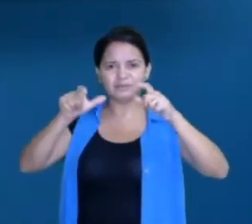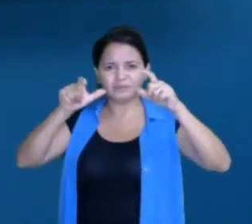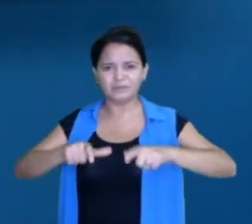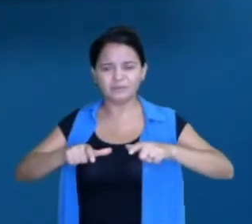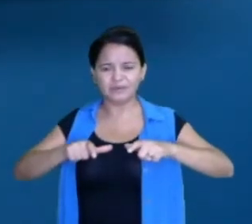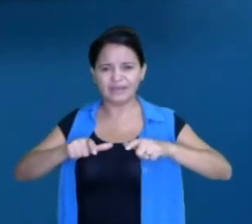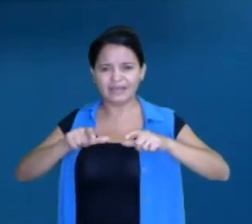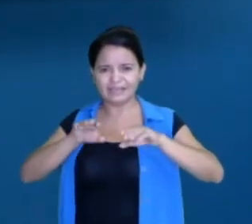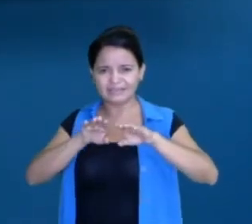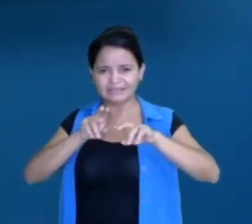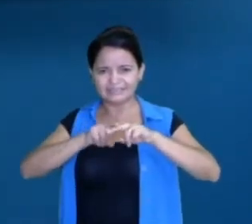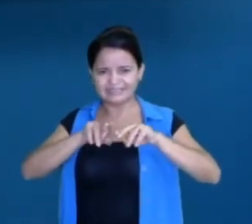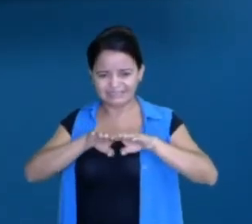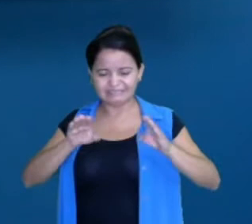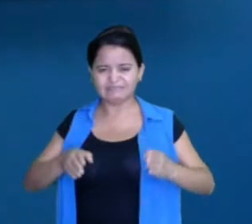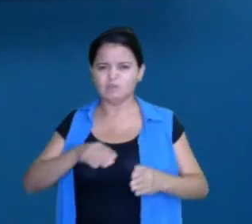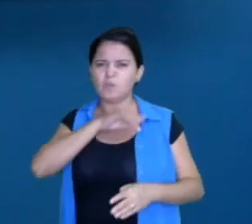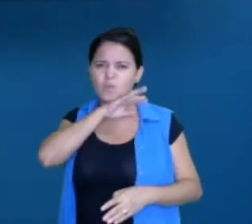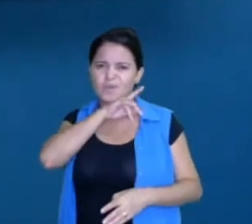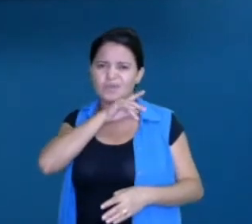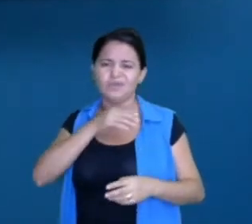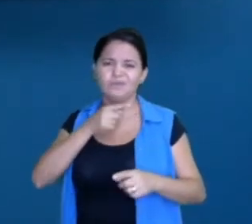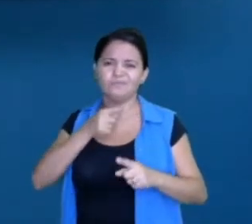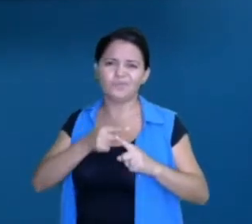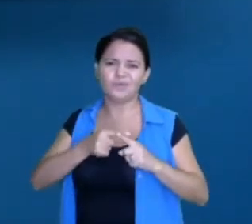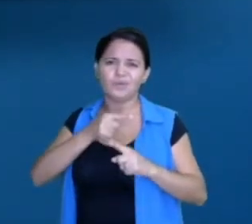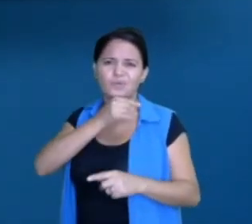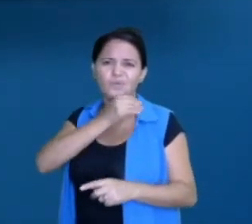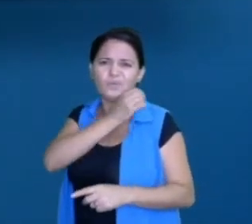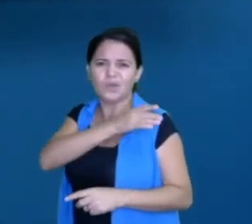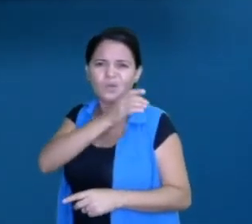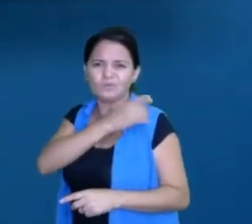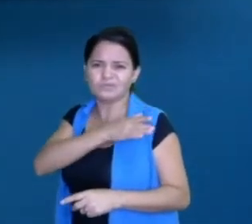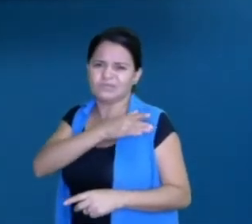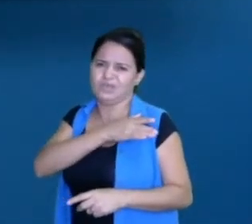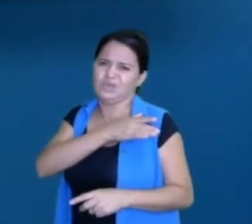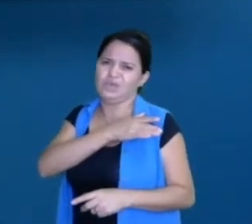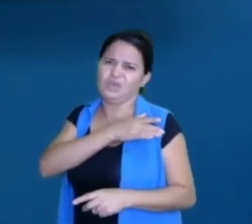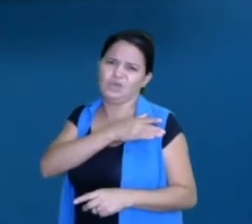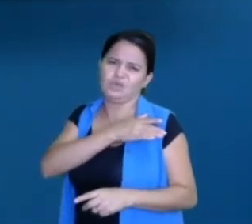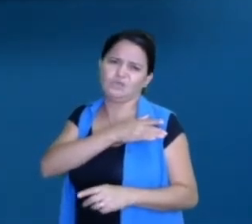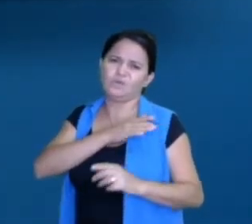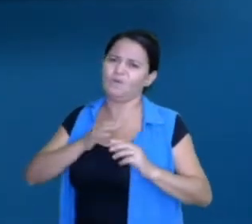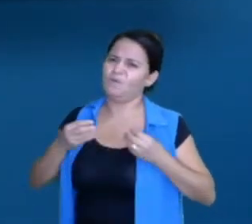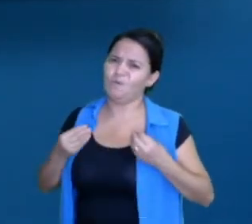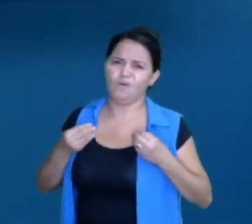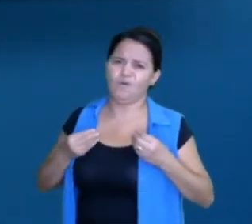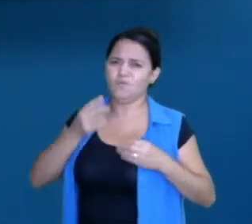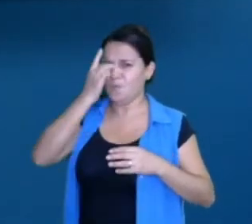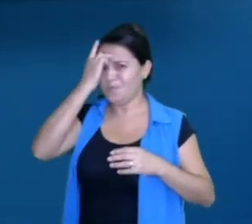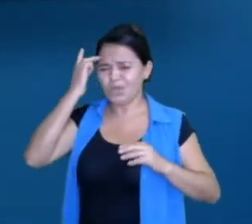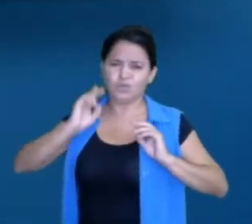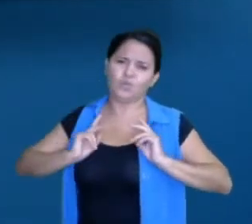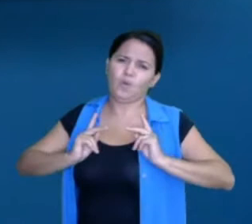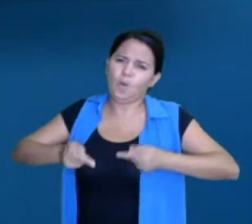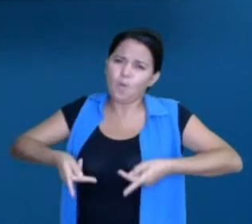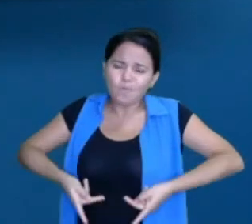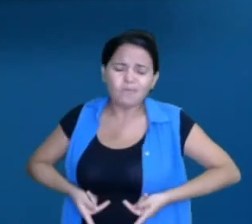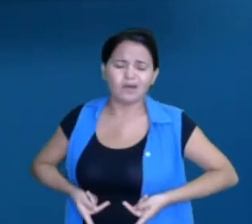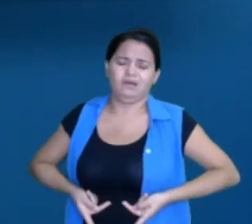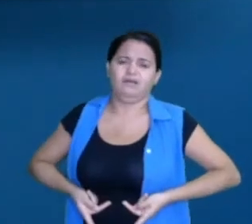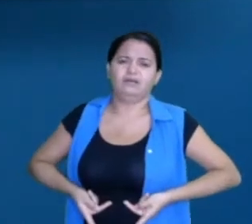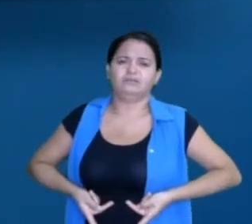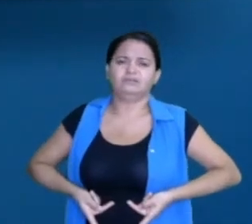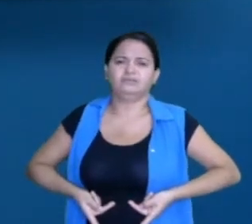dos escravos eles serem tratados de forma desumana, tá? E que até hoje,